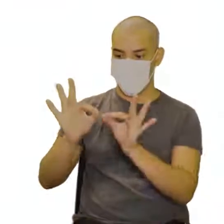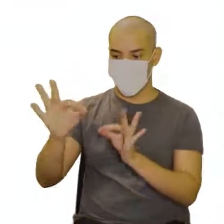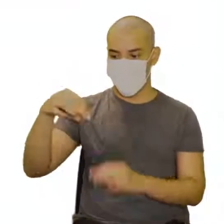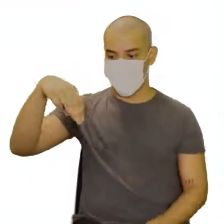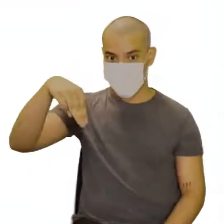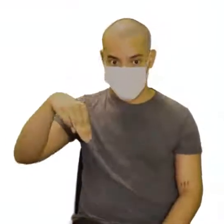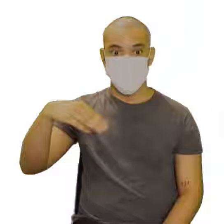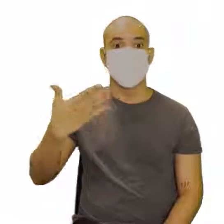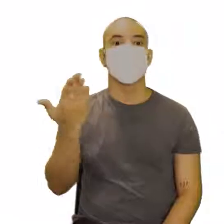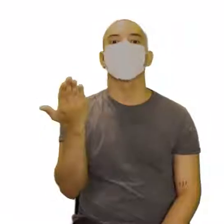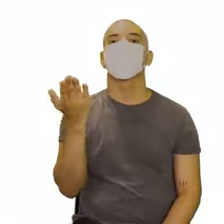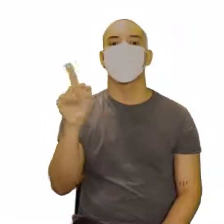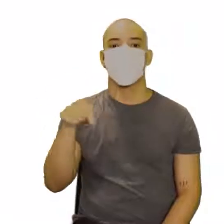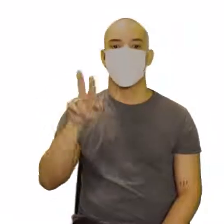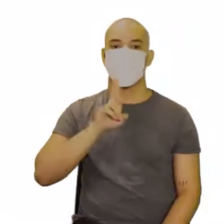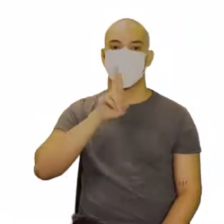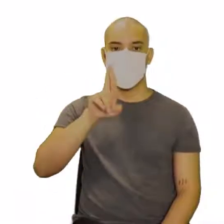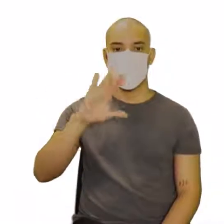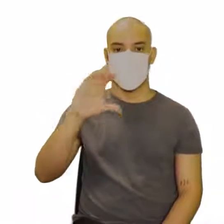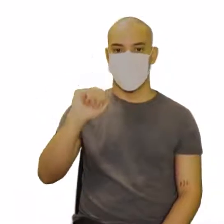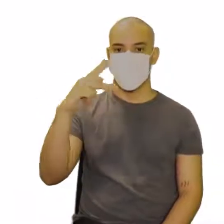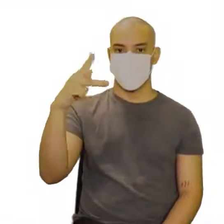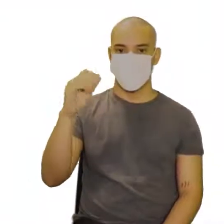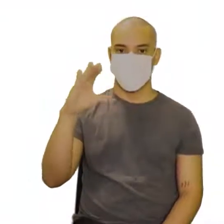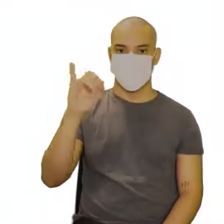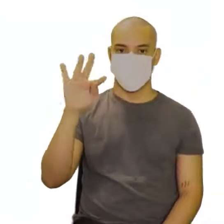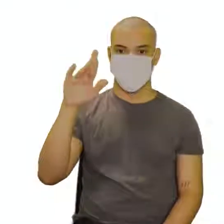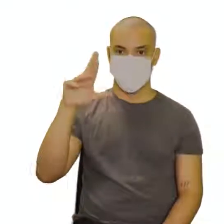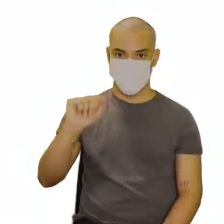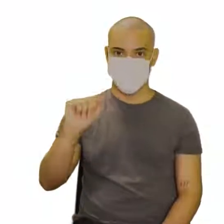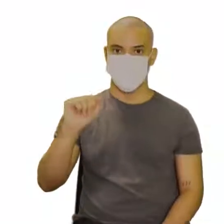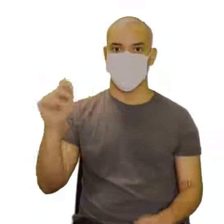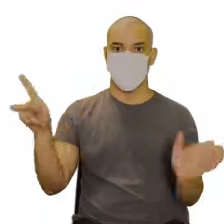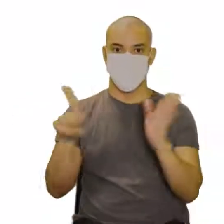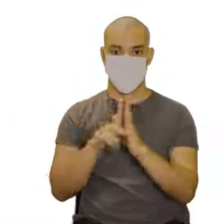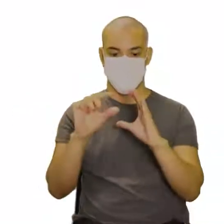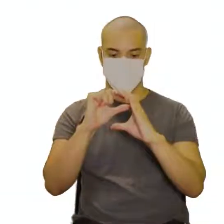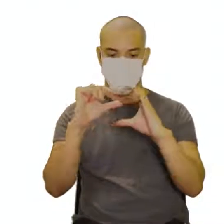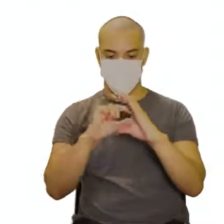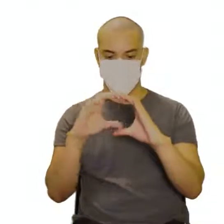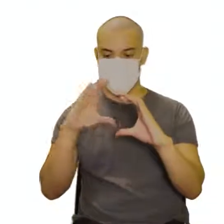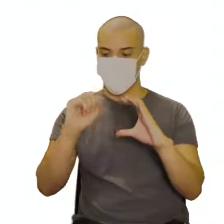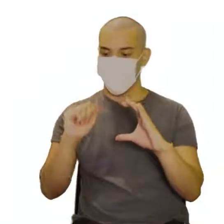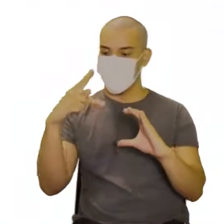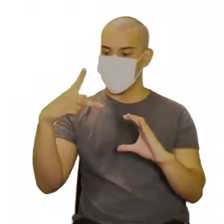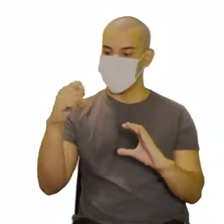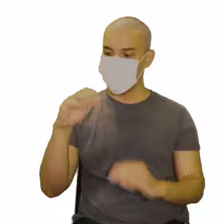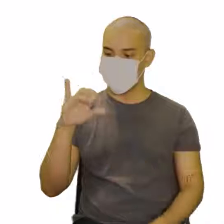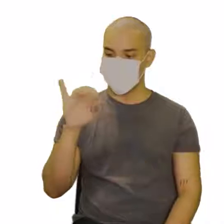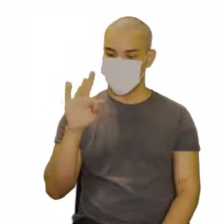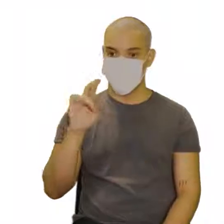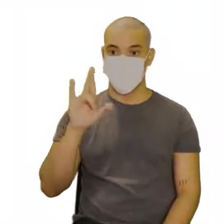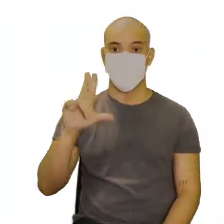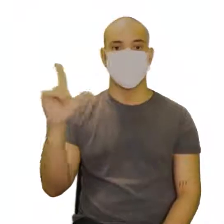determine a capacitância do capacitor. Então, vamos lá. Eu tenho aqui que ela tem 2 milímetros